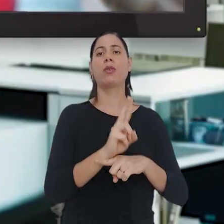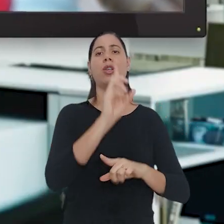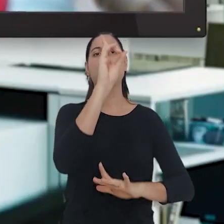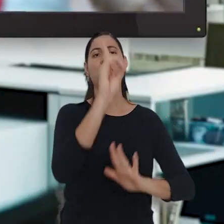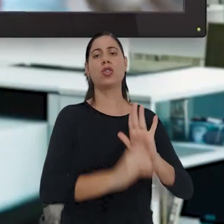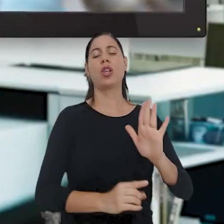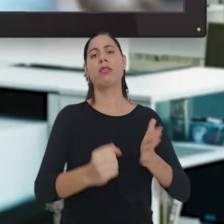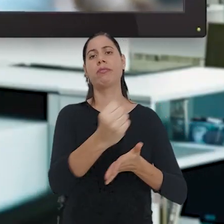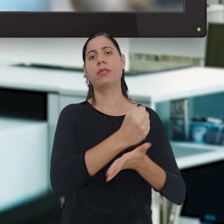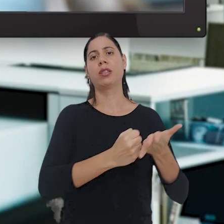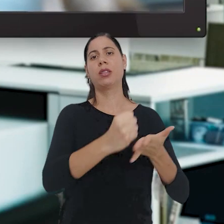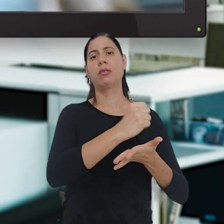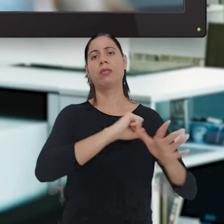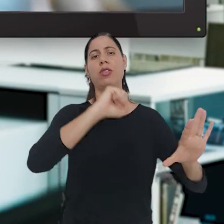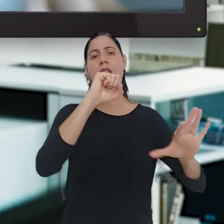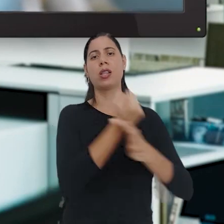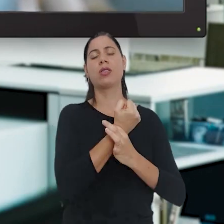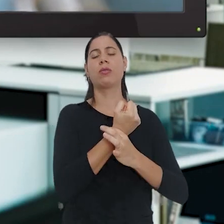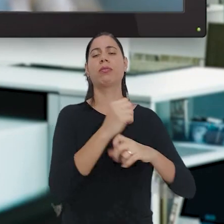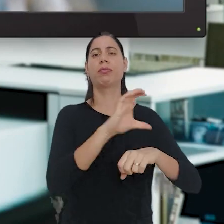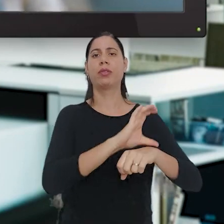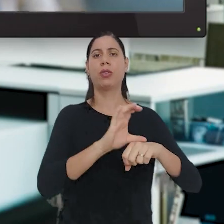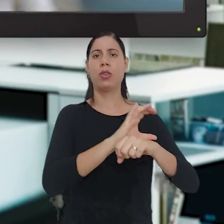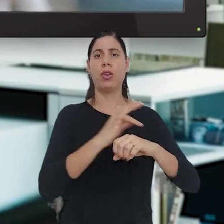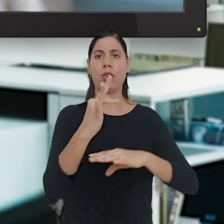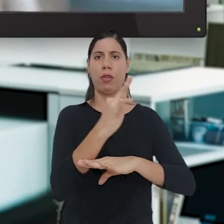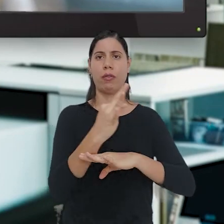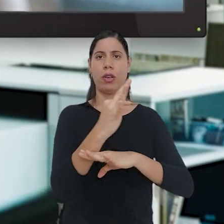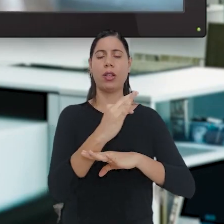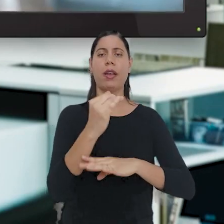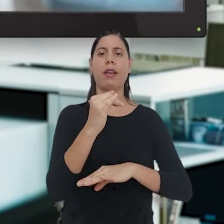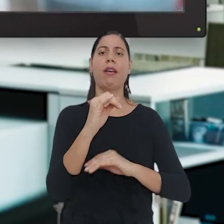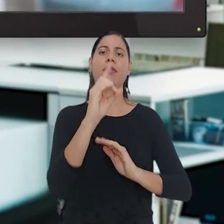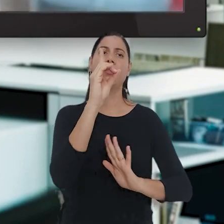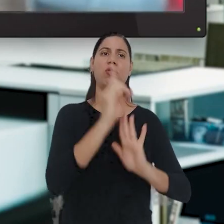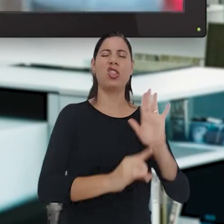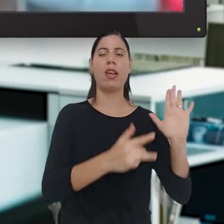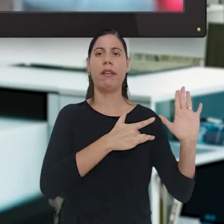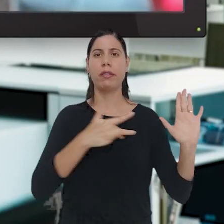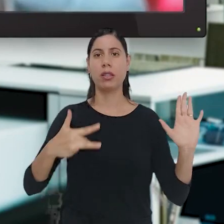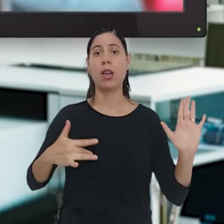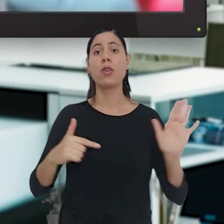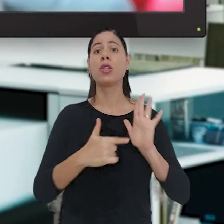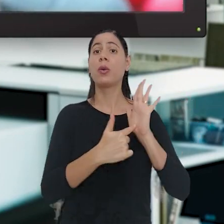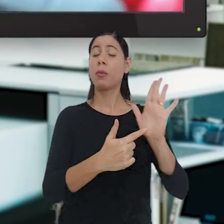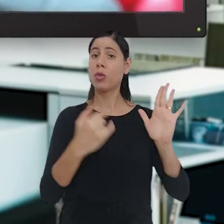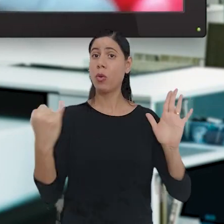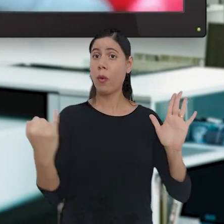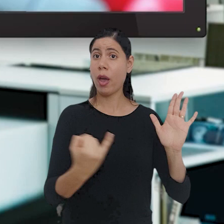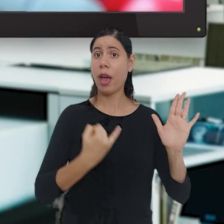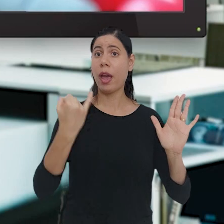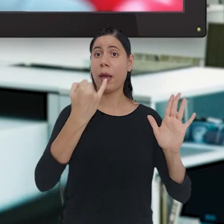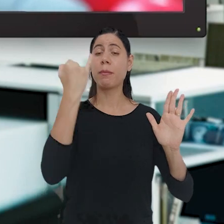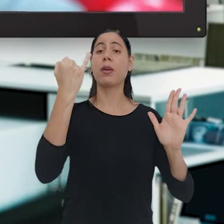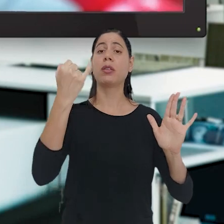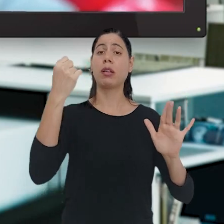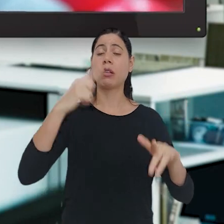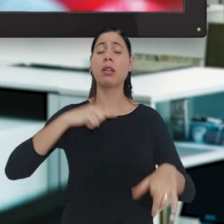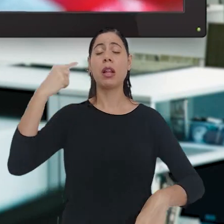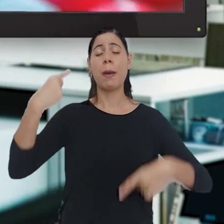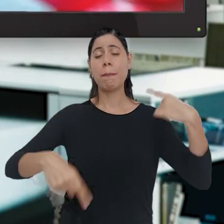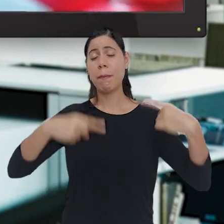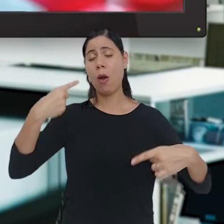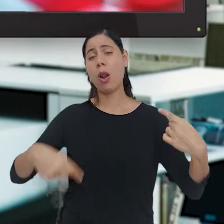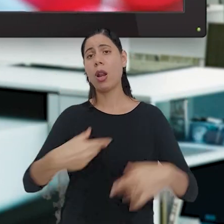fundamentais assegurados na Constituição Federal, como o direito à saúde, e destacou a importância de se determinar a implantação de